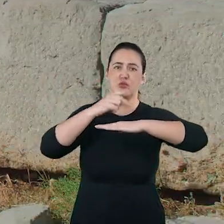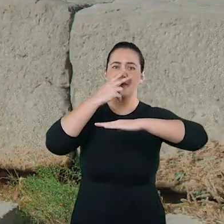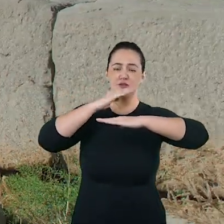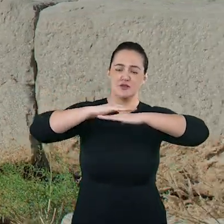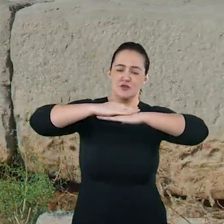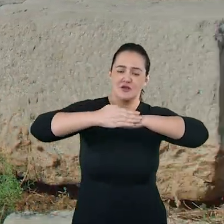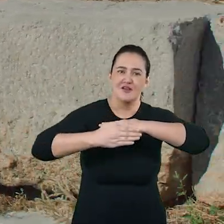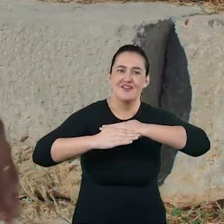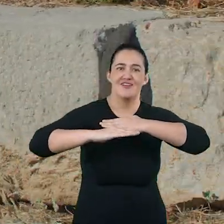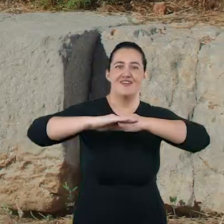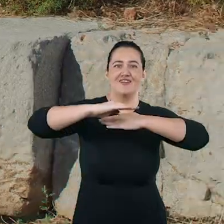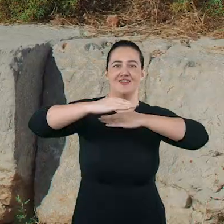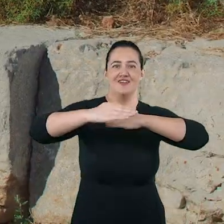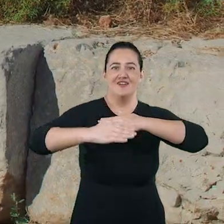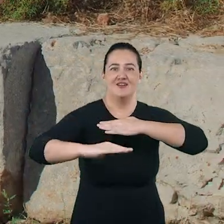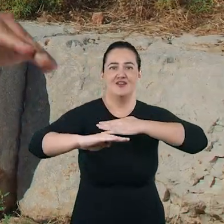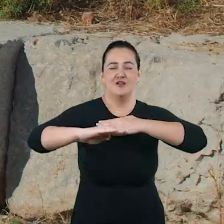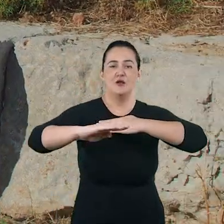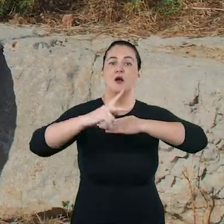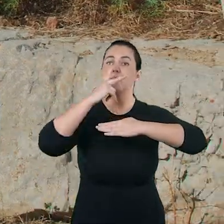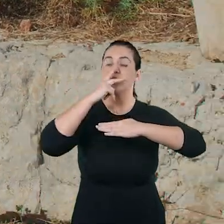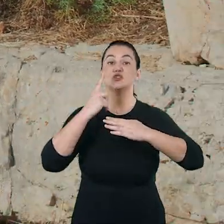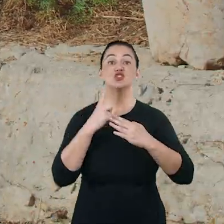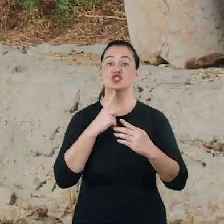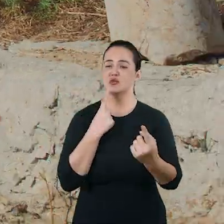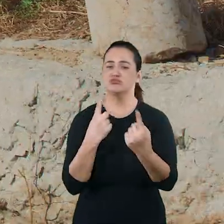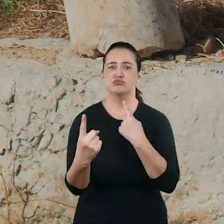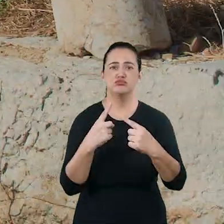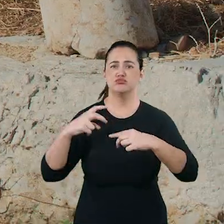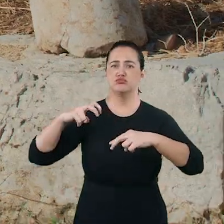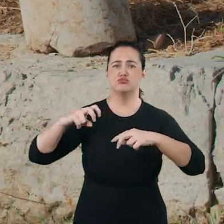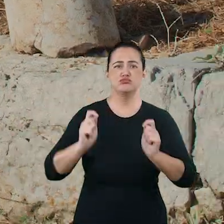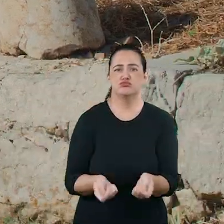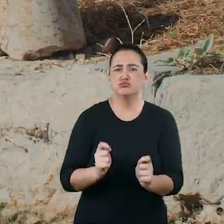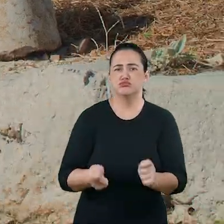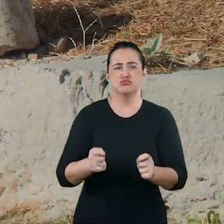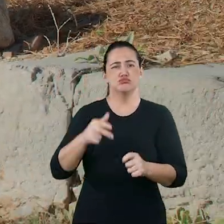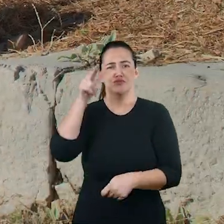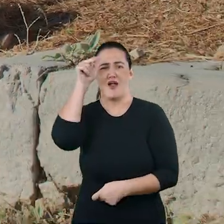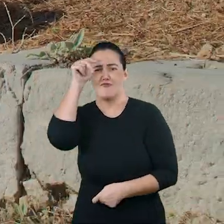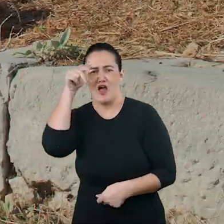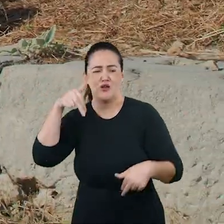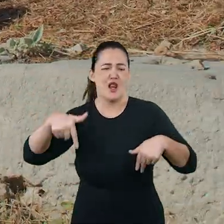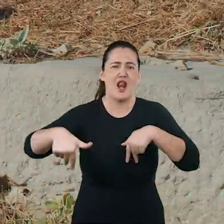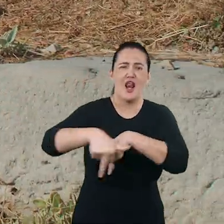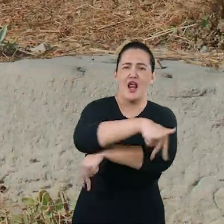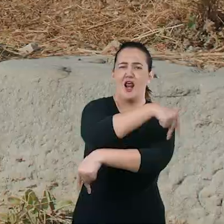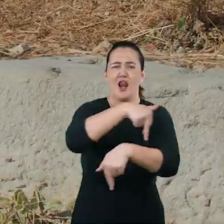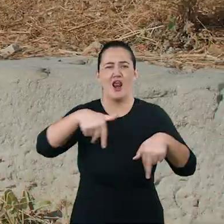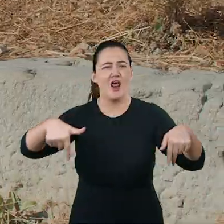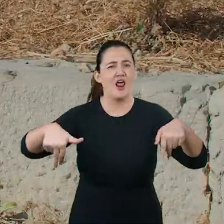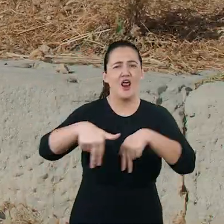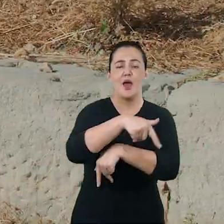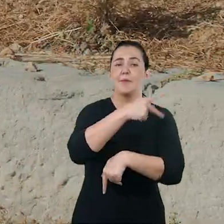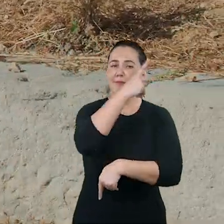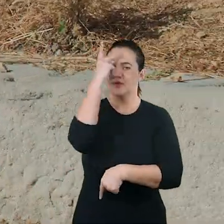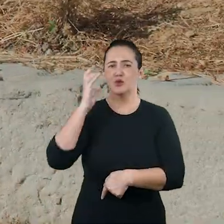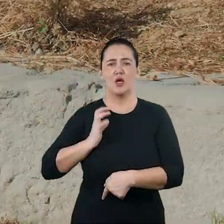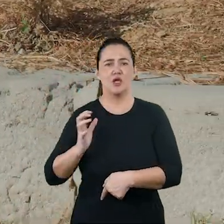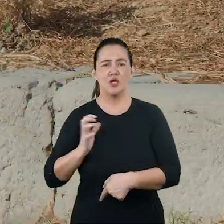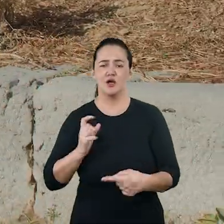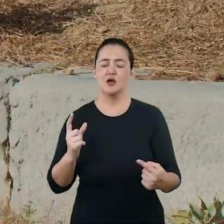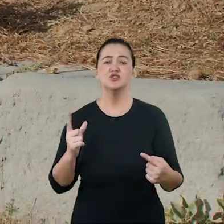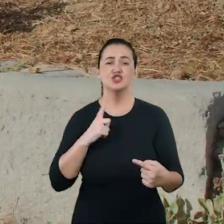aqui foi um trânsito tremendo, foi um tráfego de pessoas, de cavalos, de carruagens, pessoas ricas passando por